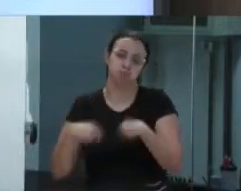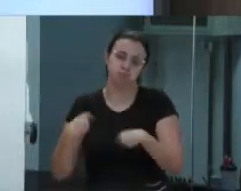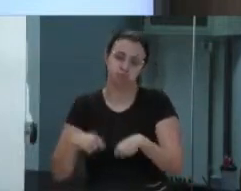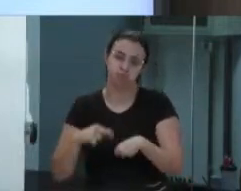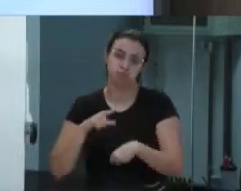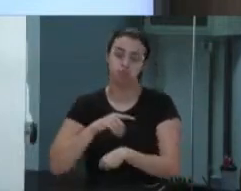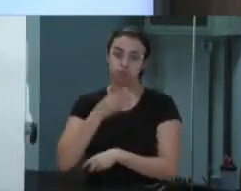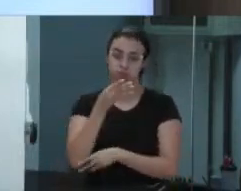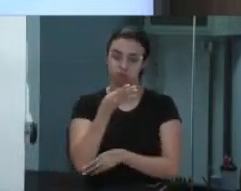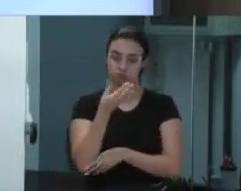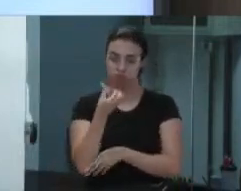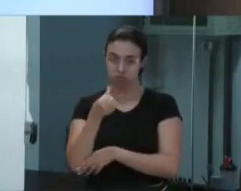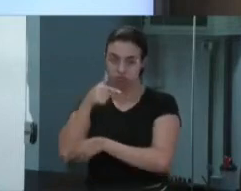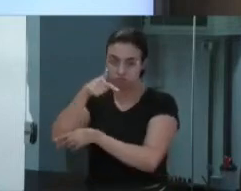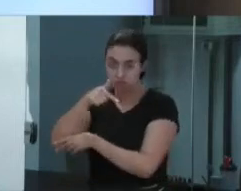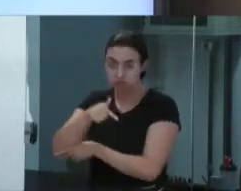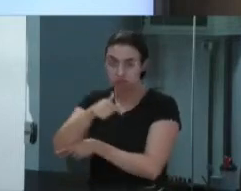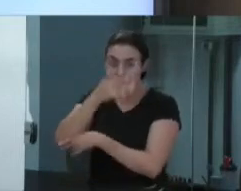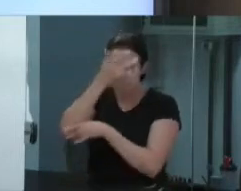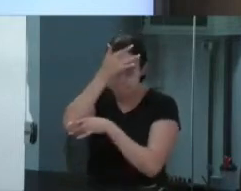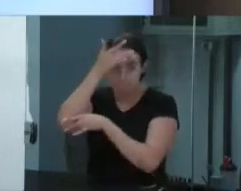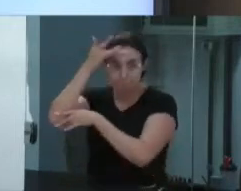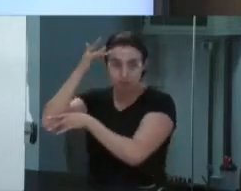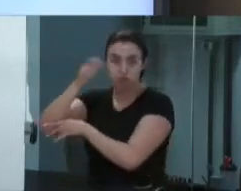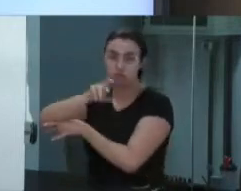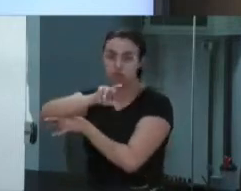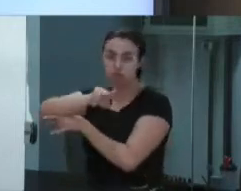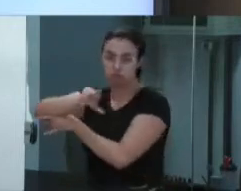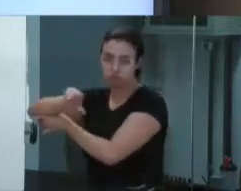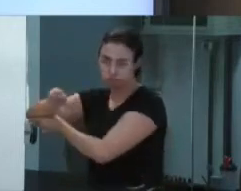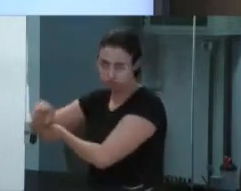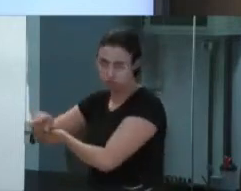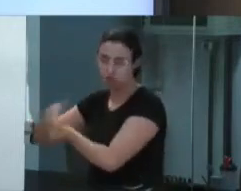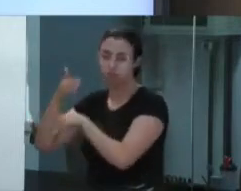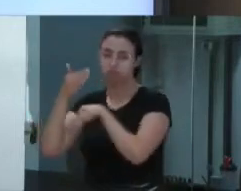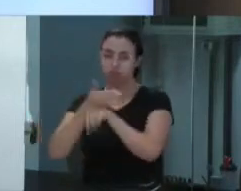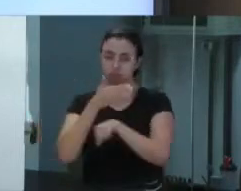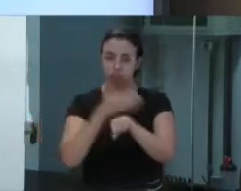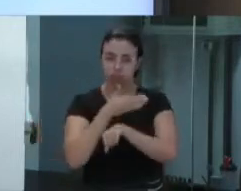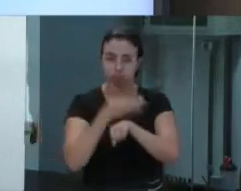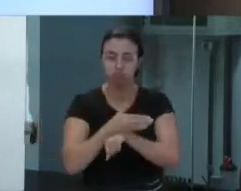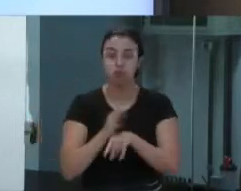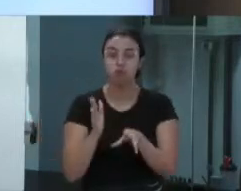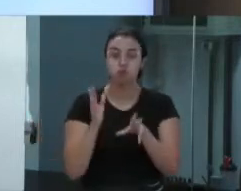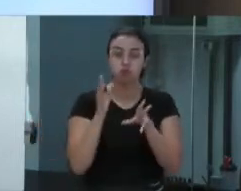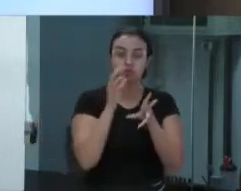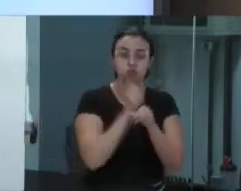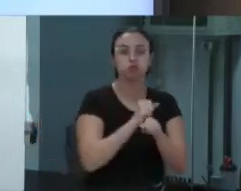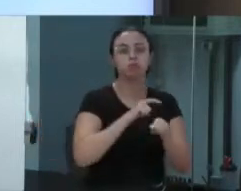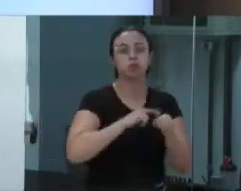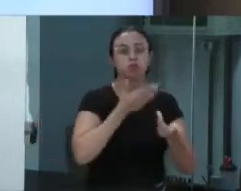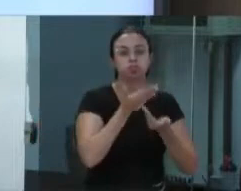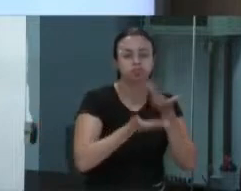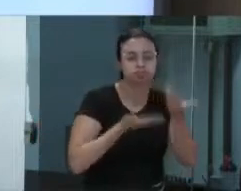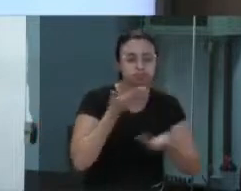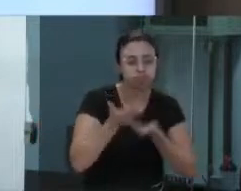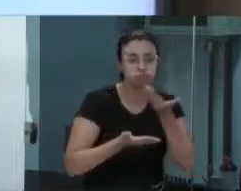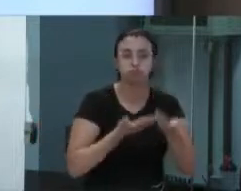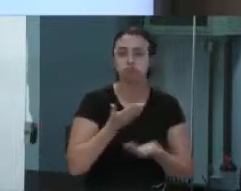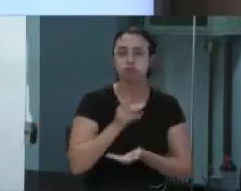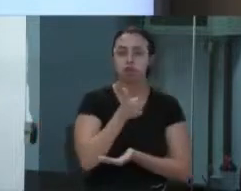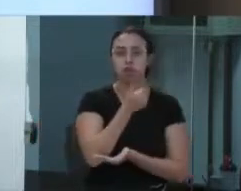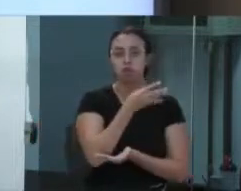tivemos 467 pessoas diferentes acessando o serviço, num total de 14.652 atendimentos.